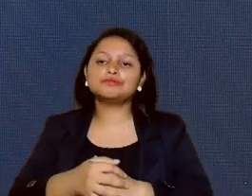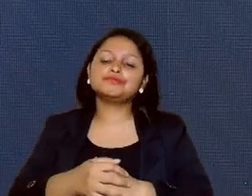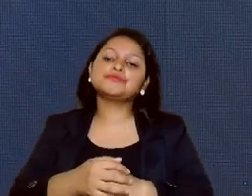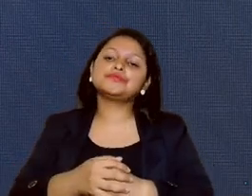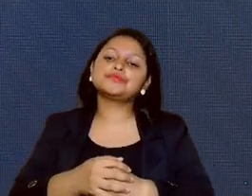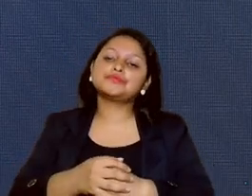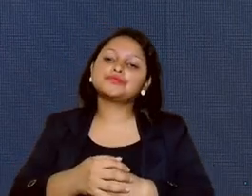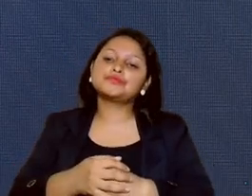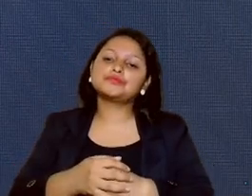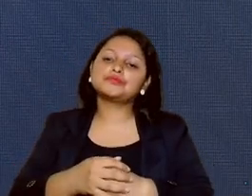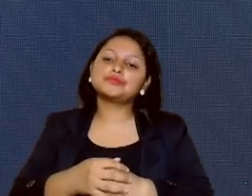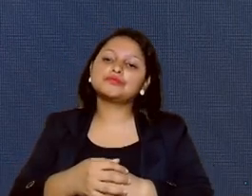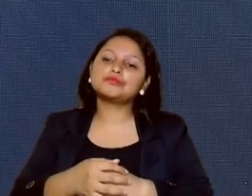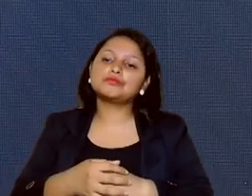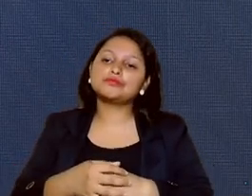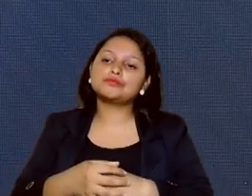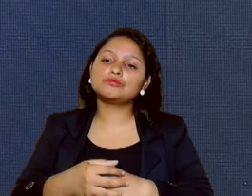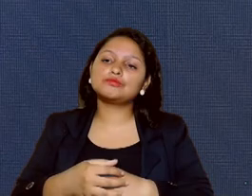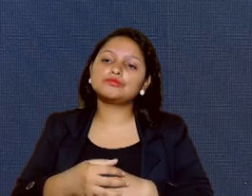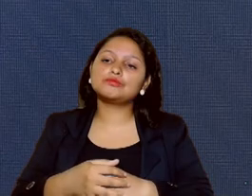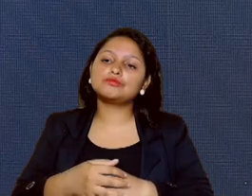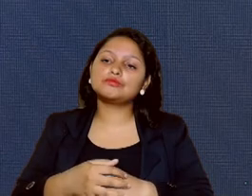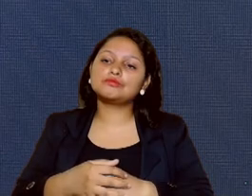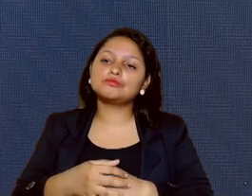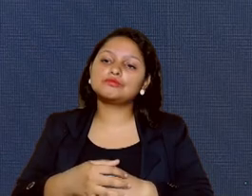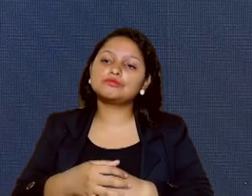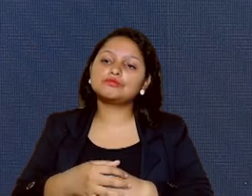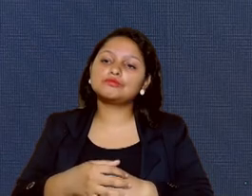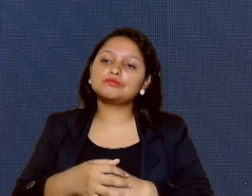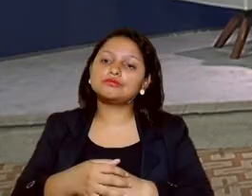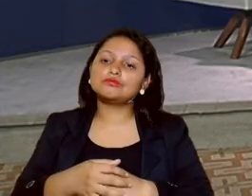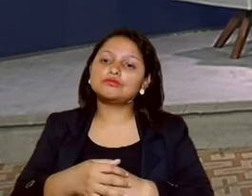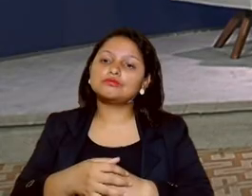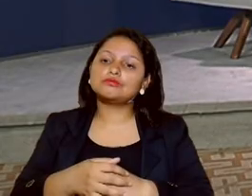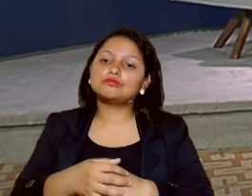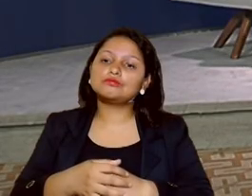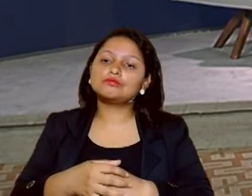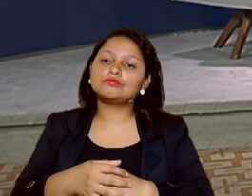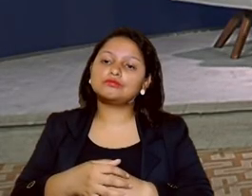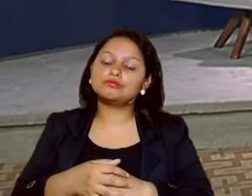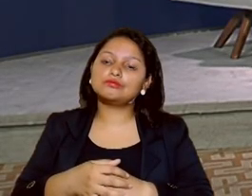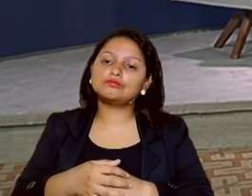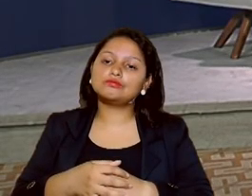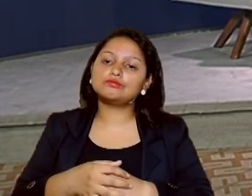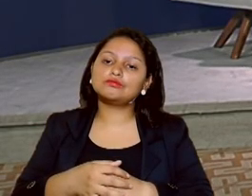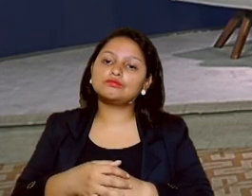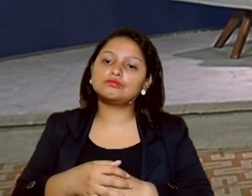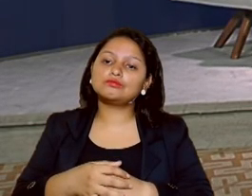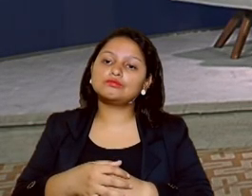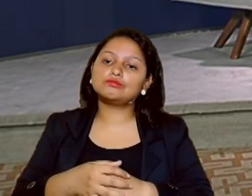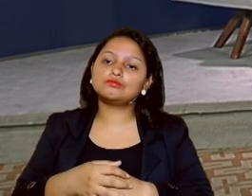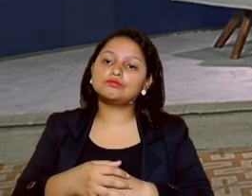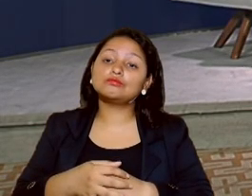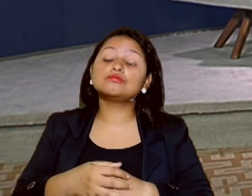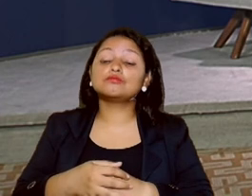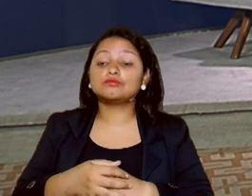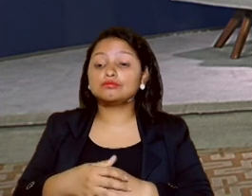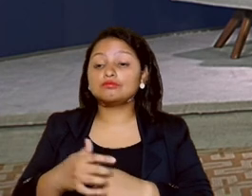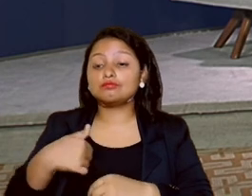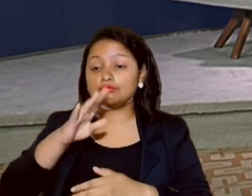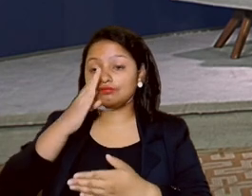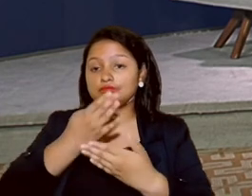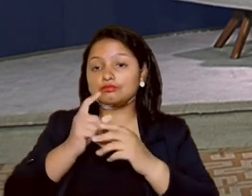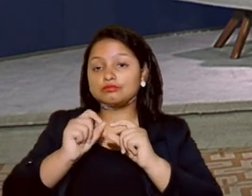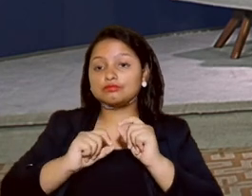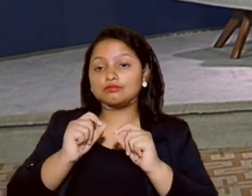em benefício próprio eu acho que tá fadado a desaparecer no mercado eu eu acredito eu brinco